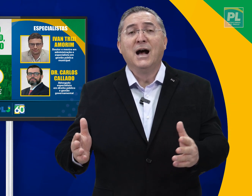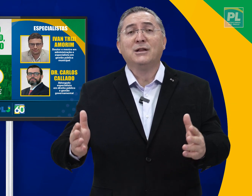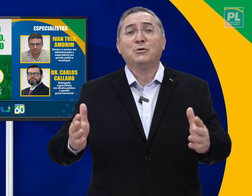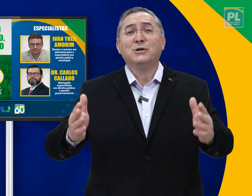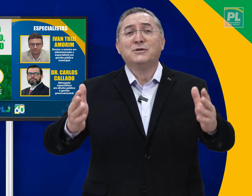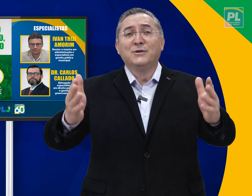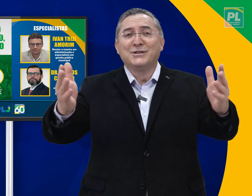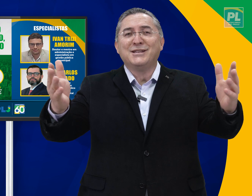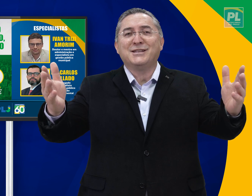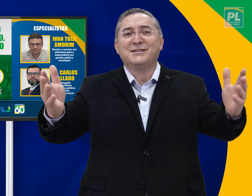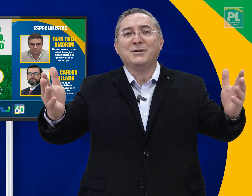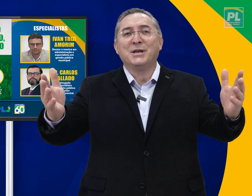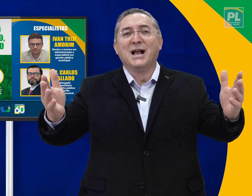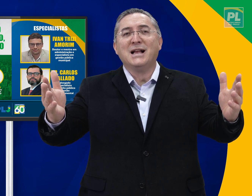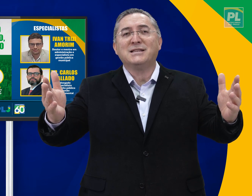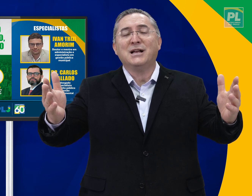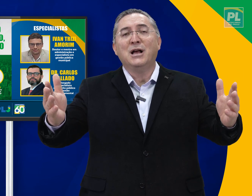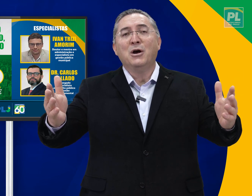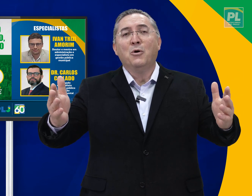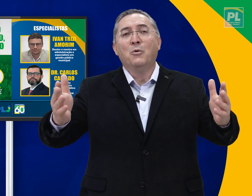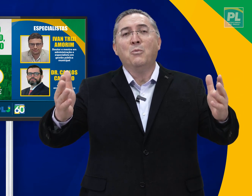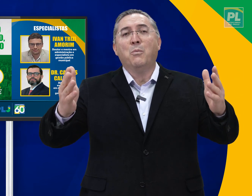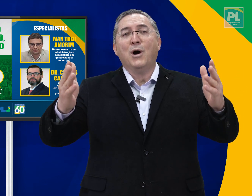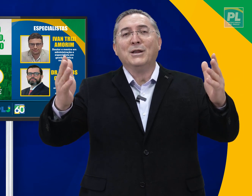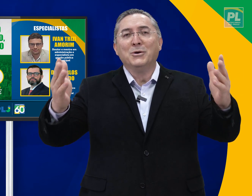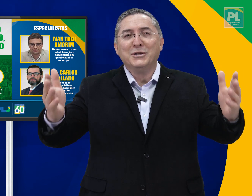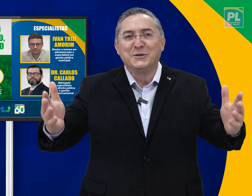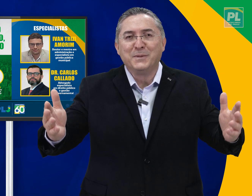prefeita. A todos vocês que estão em casa,